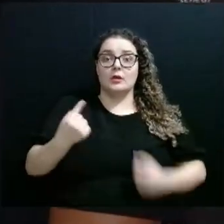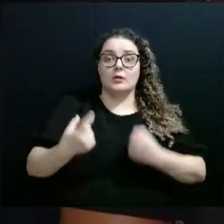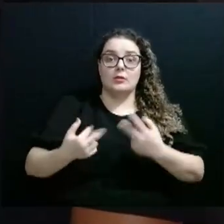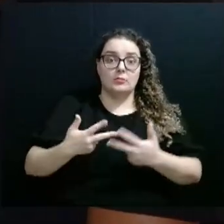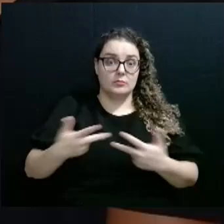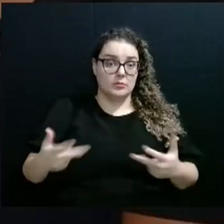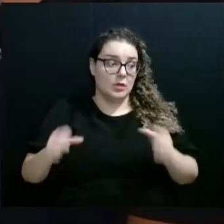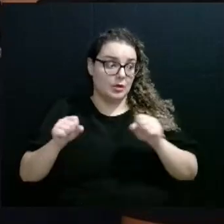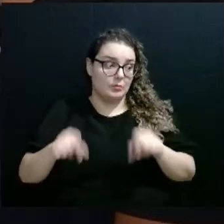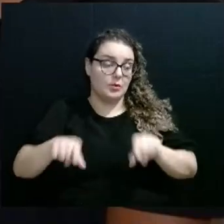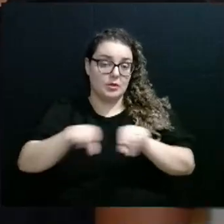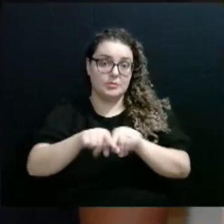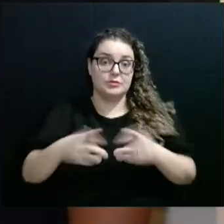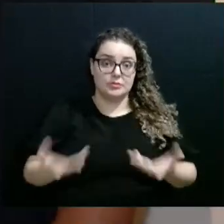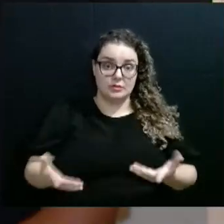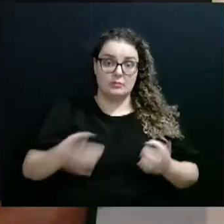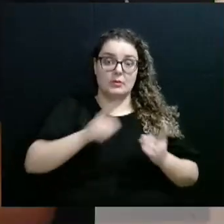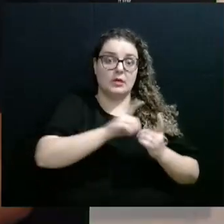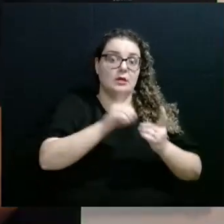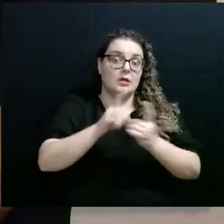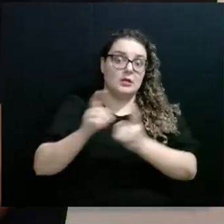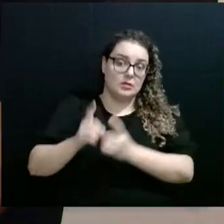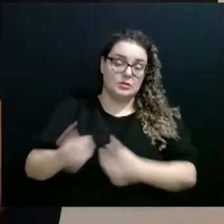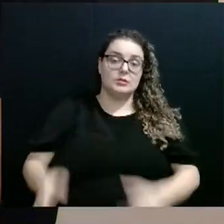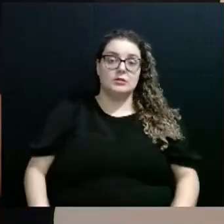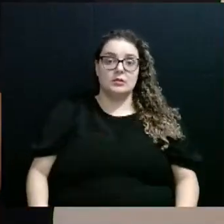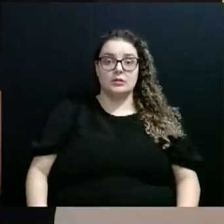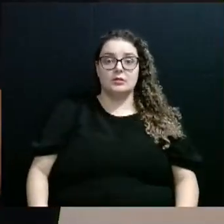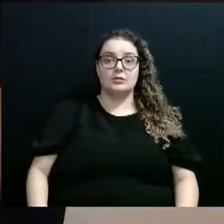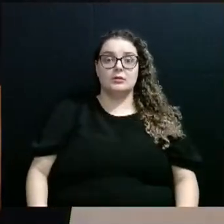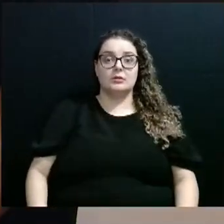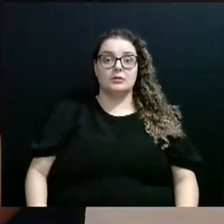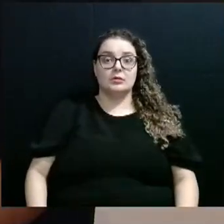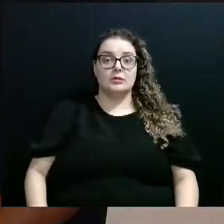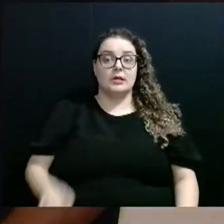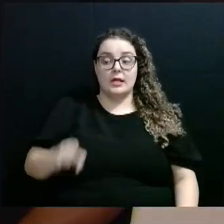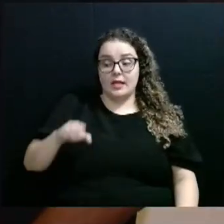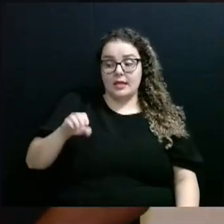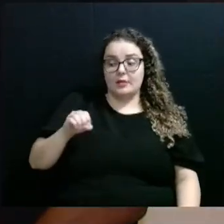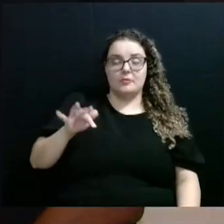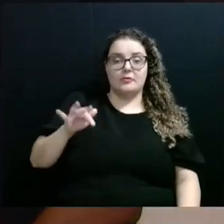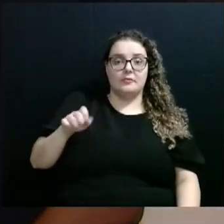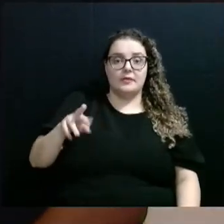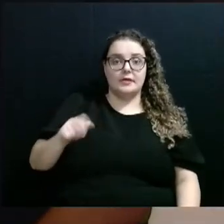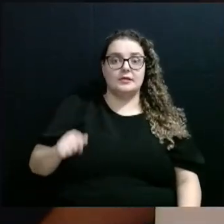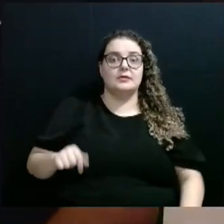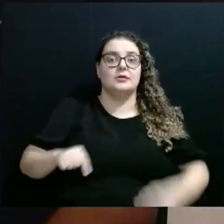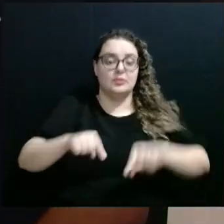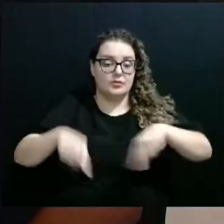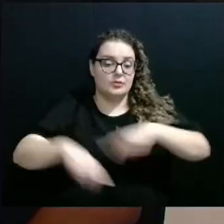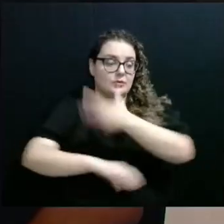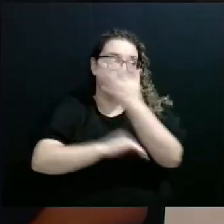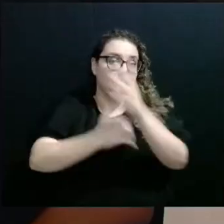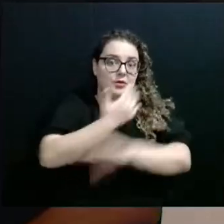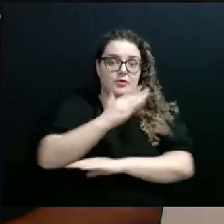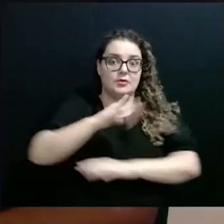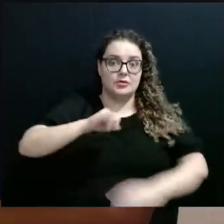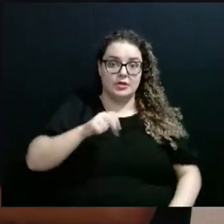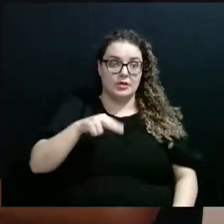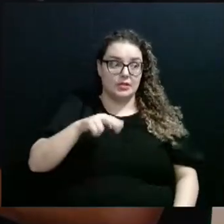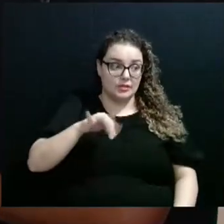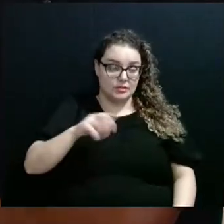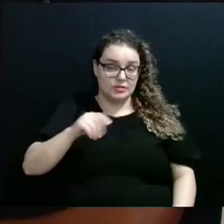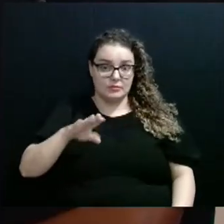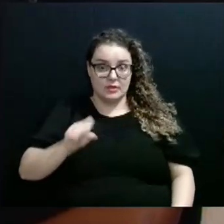ser abordadas aí nessa Ecoférias, não é? Aqui no Bosque dos Jequitibás, viu, Gabriel Castro? Vou perguntar